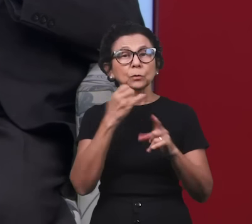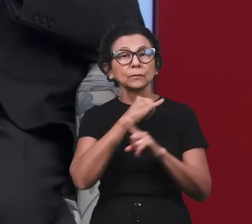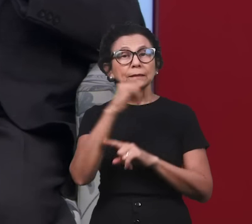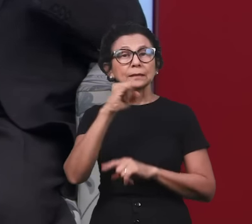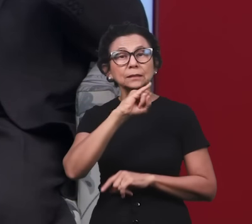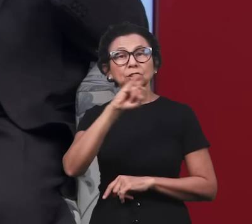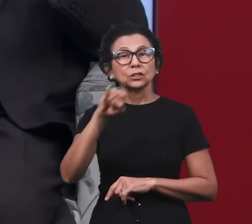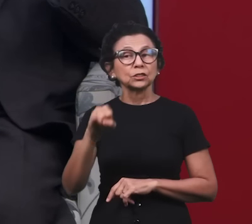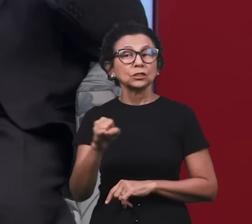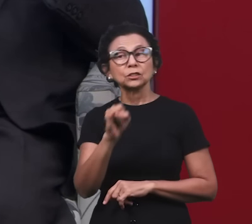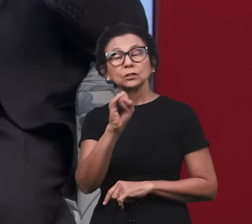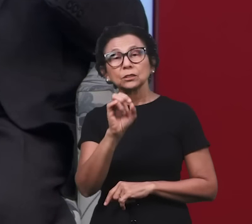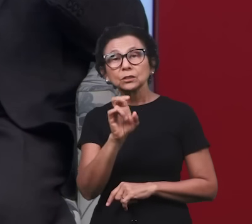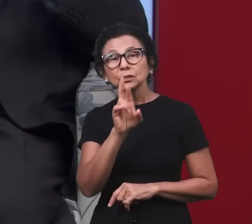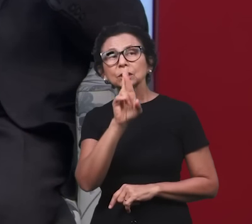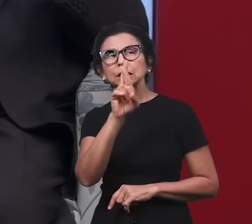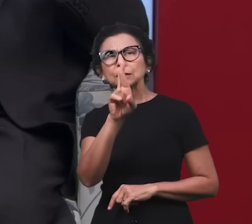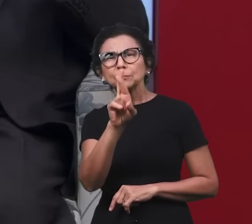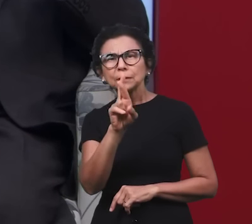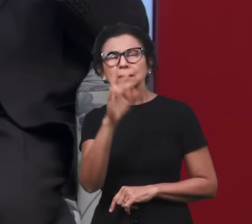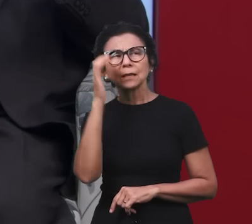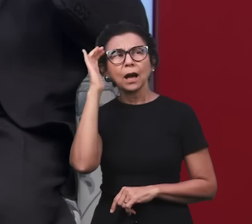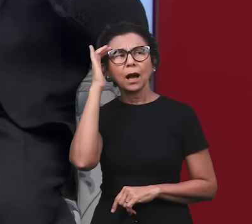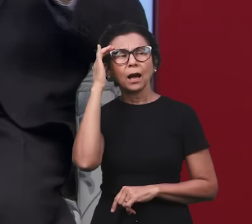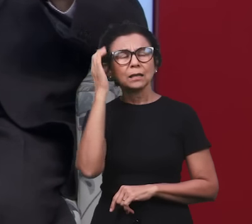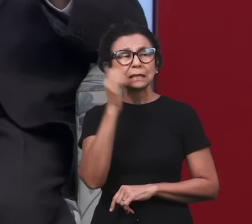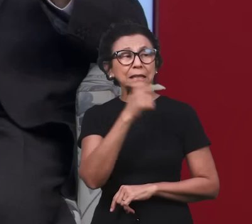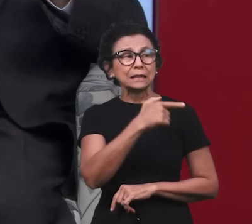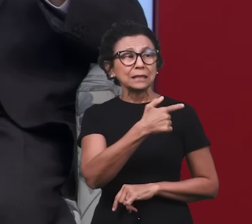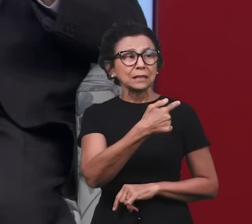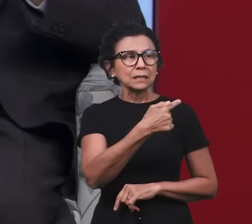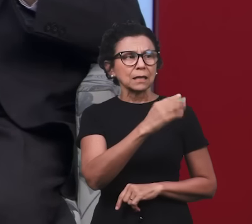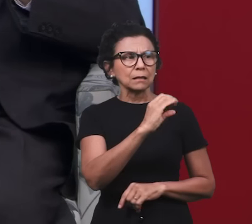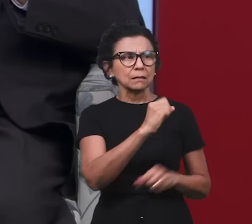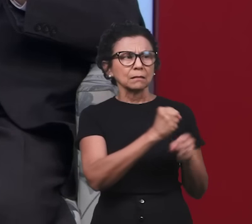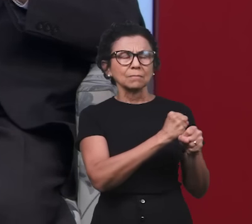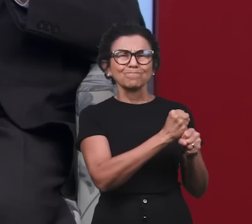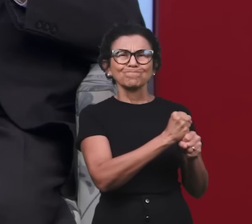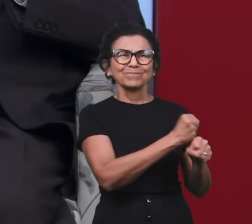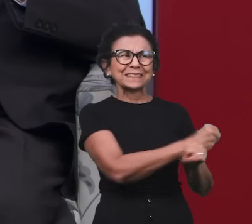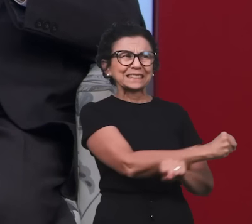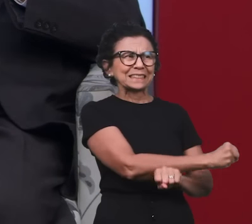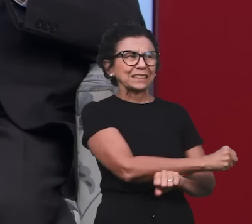entendeu que o cativeiro iria durar 70 anos.